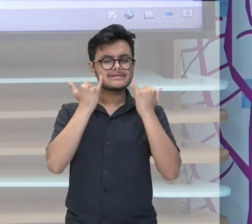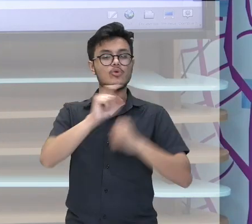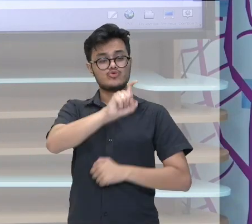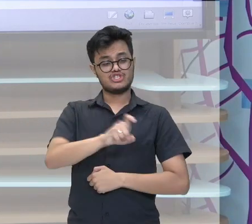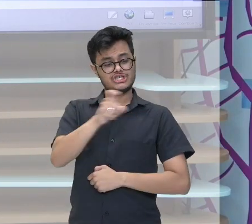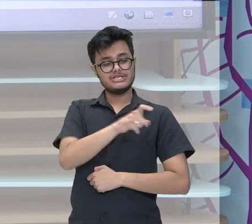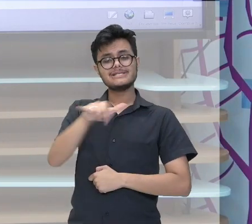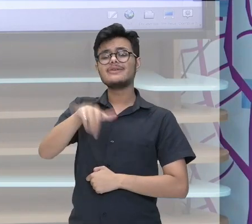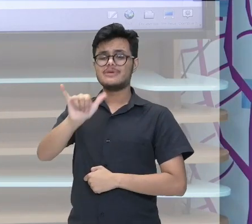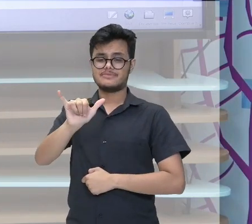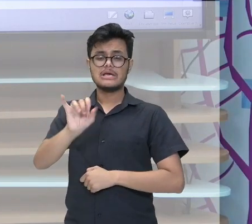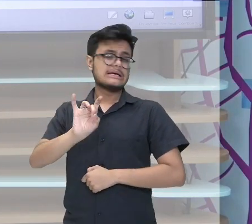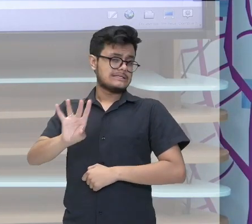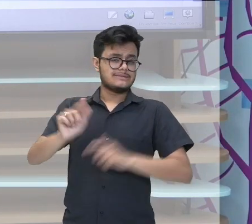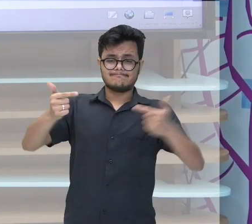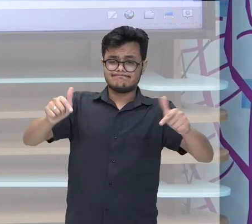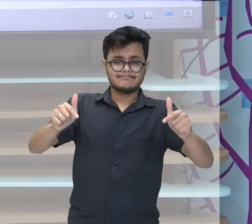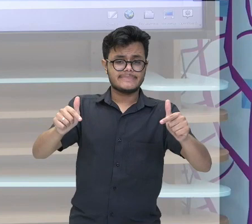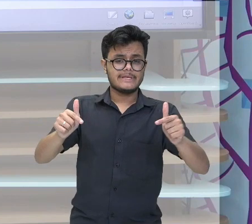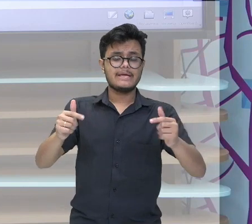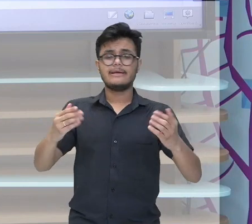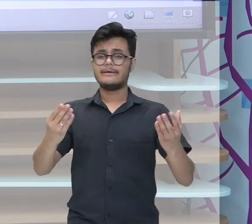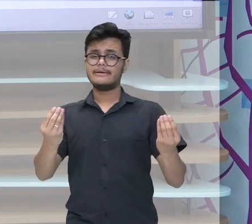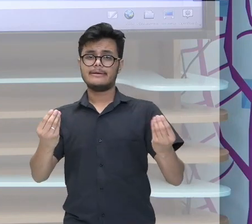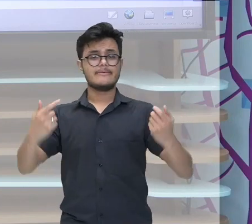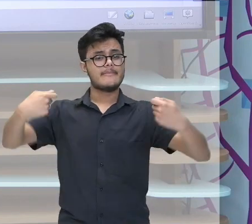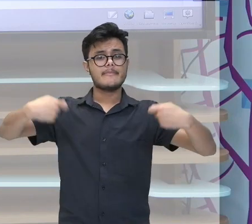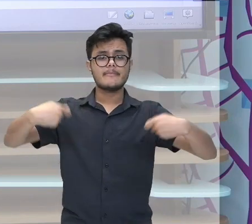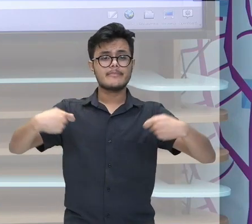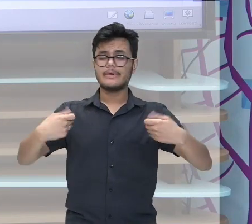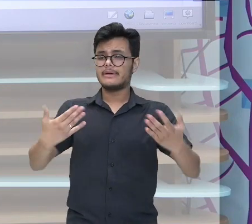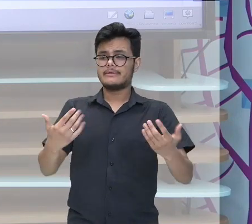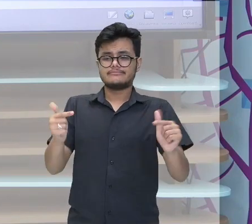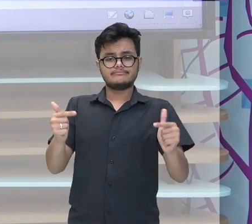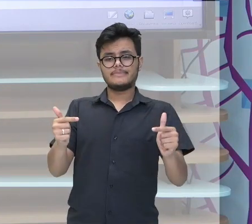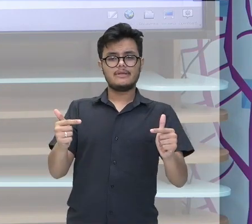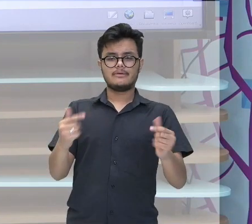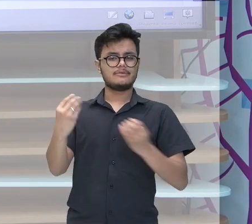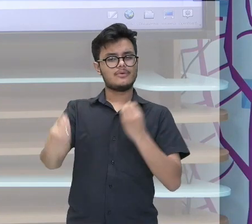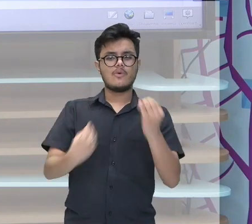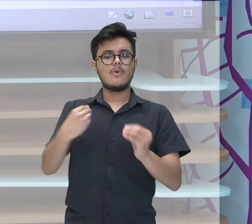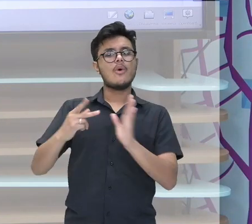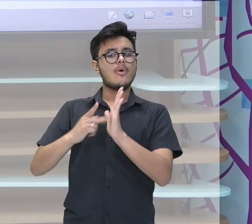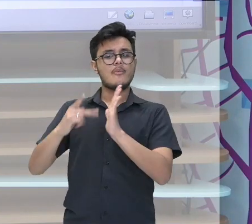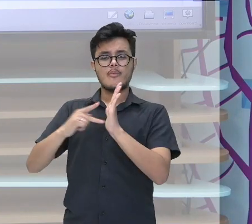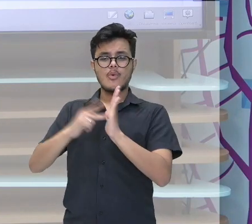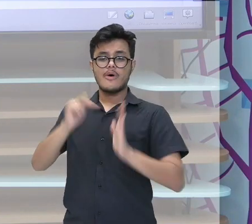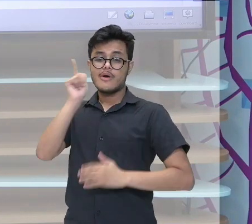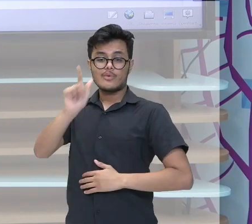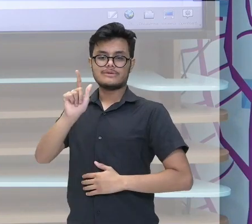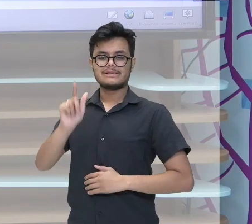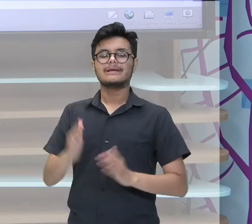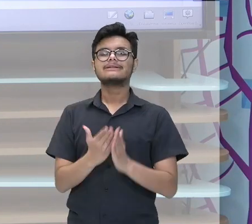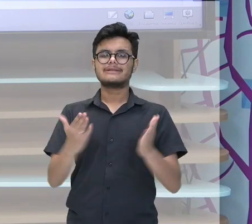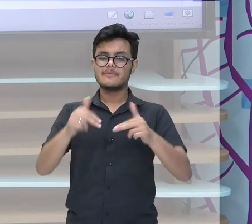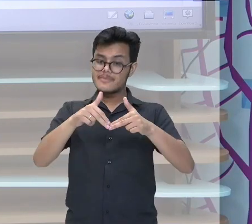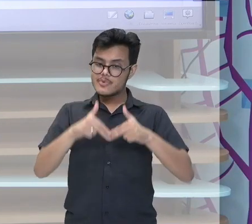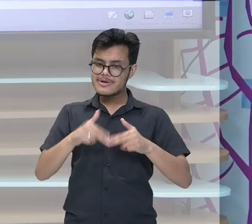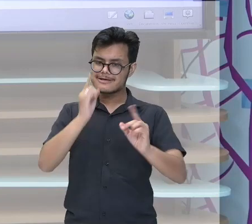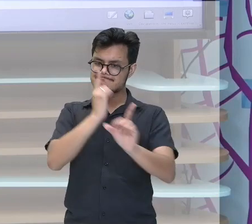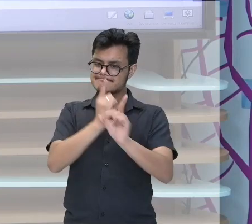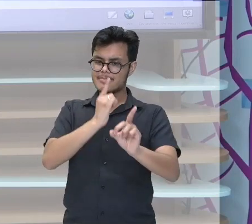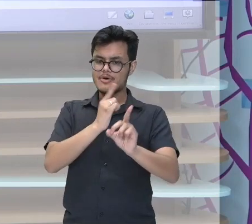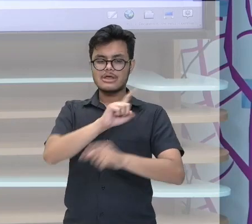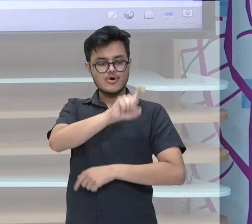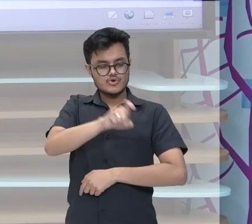e y. Se eu não tiver as coordenadas, eu não consigo marcar o ponto, tá? Então, para a gente encontrar essas duas coordenadas,